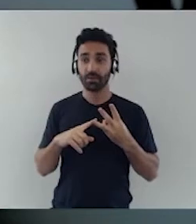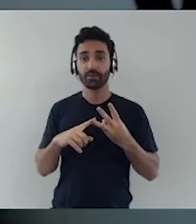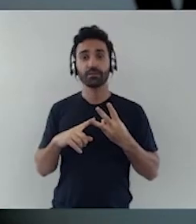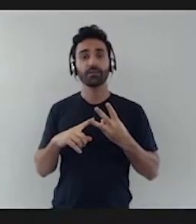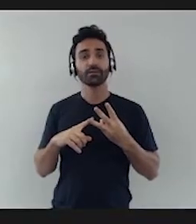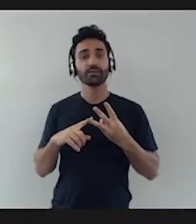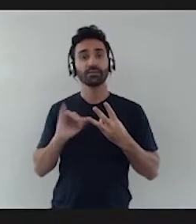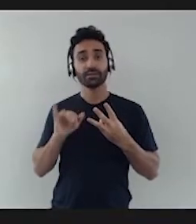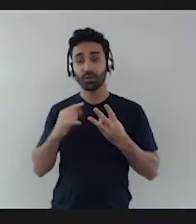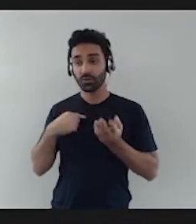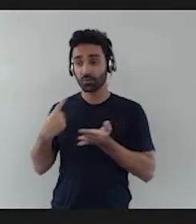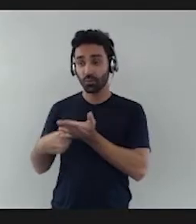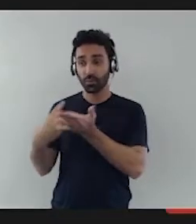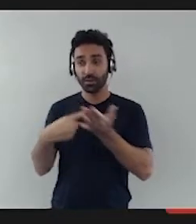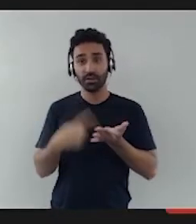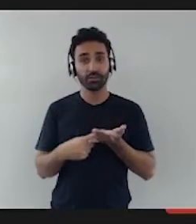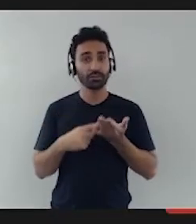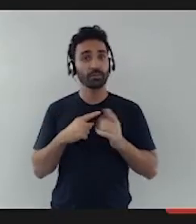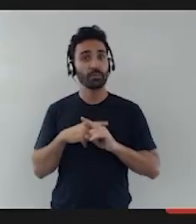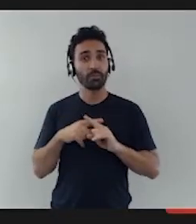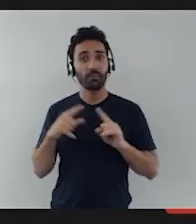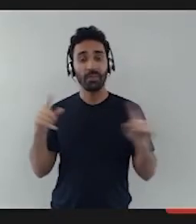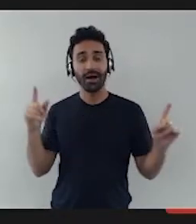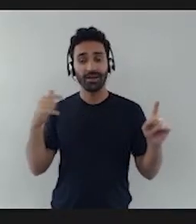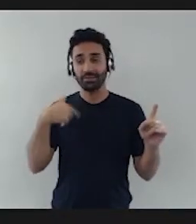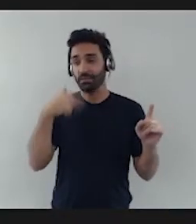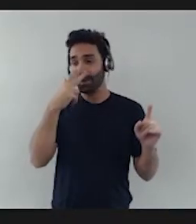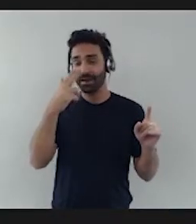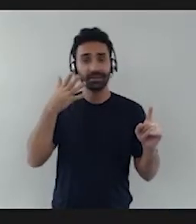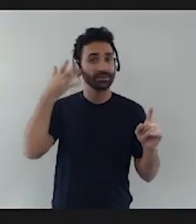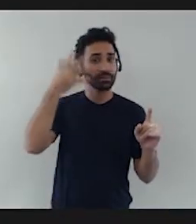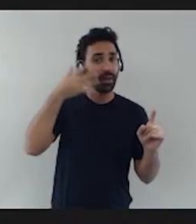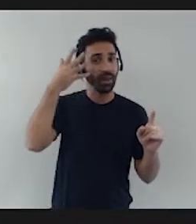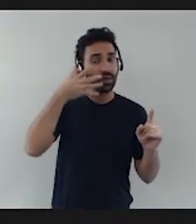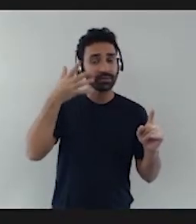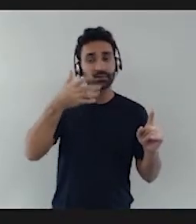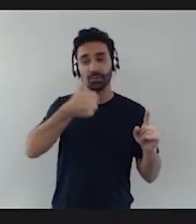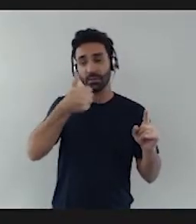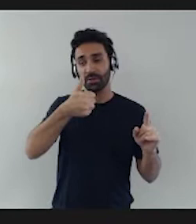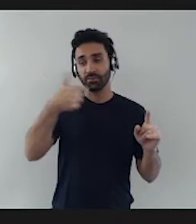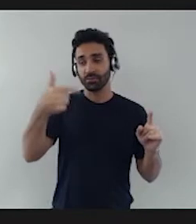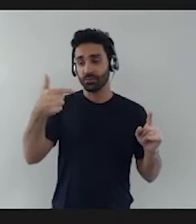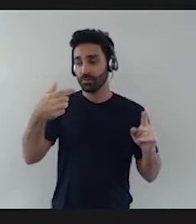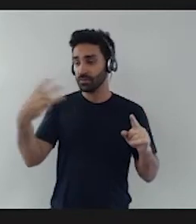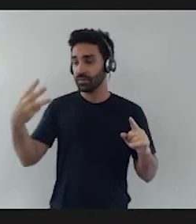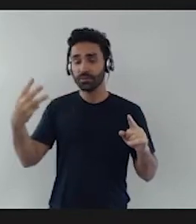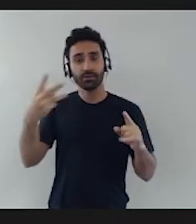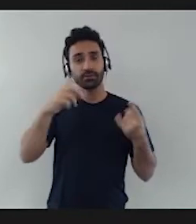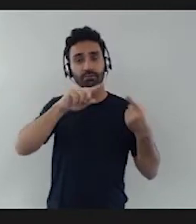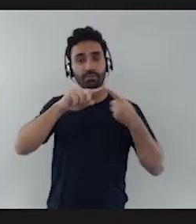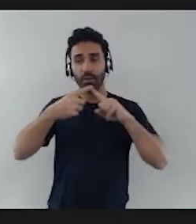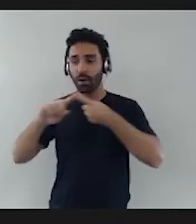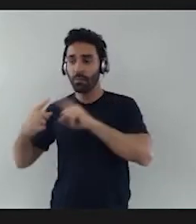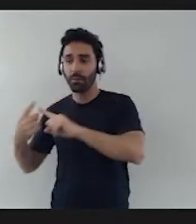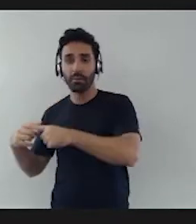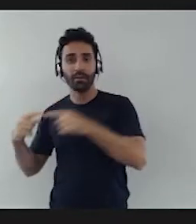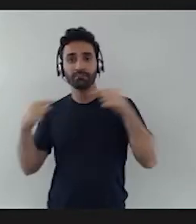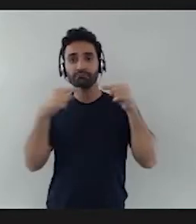feito algo tão concatenado. Até a ordem em que a gente falou foi